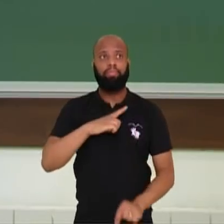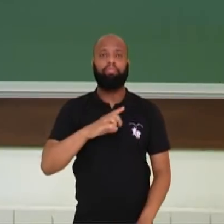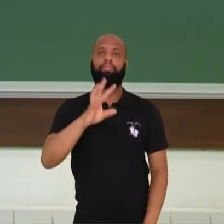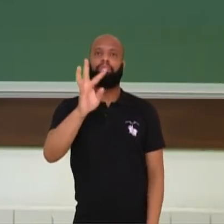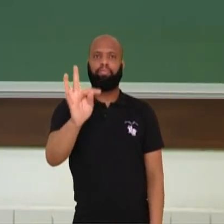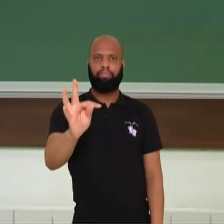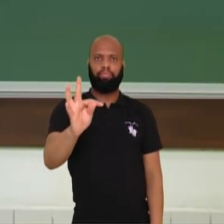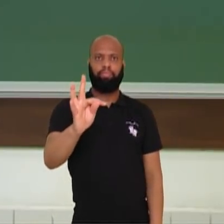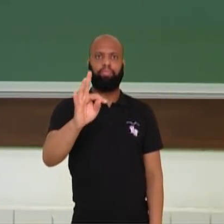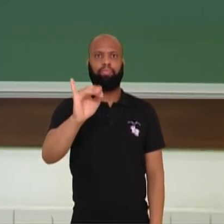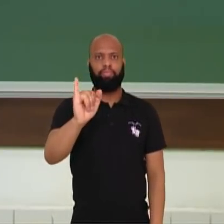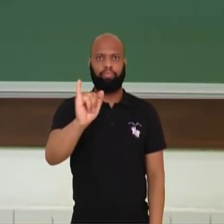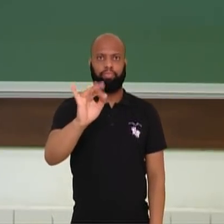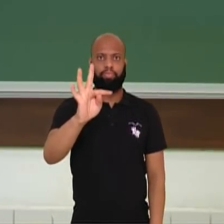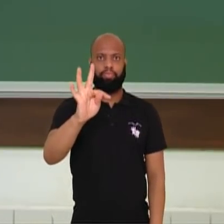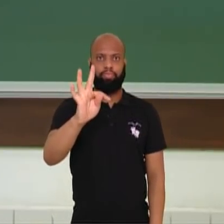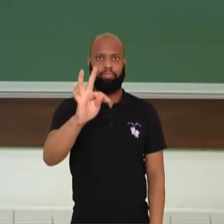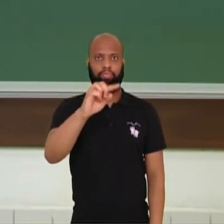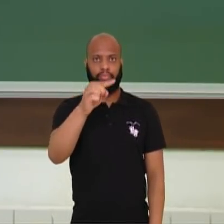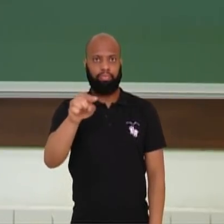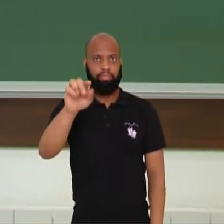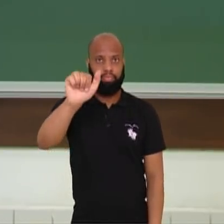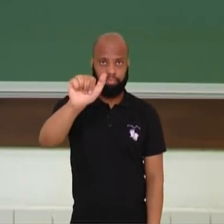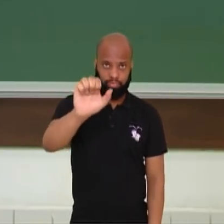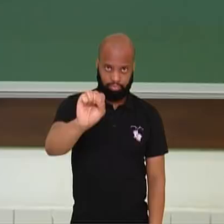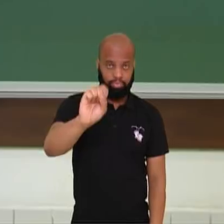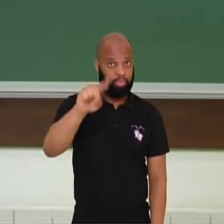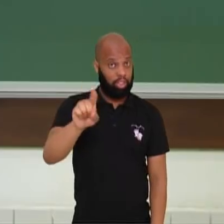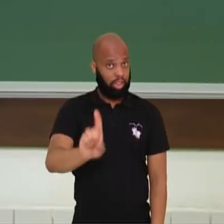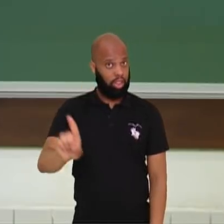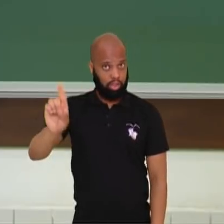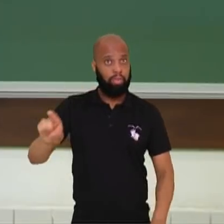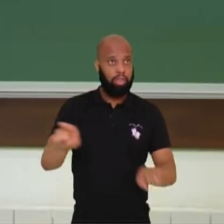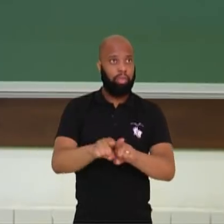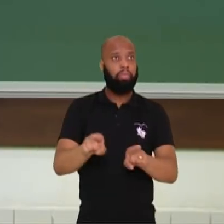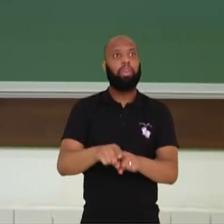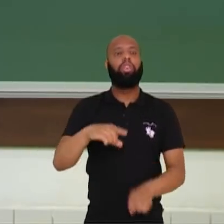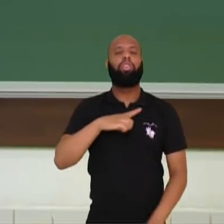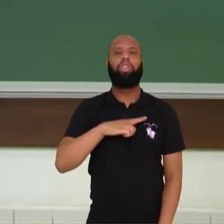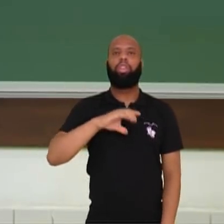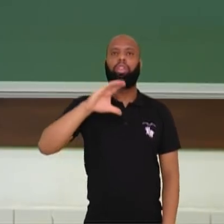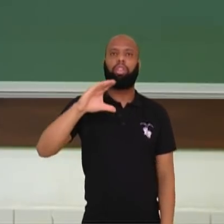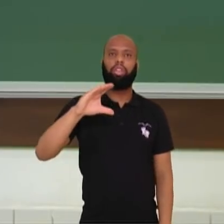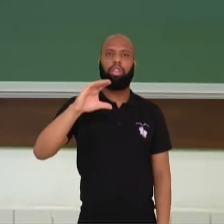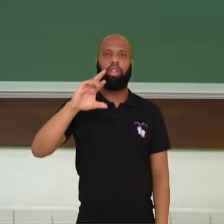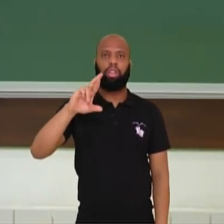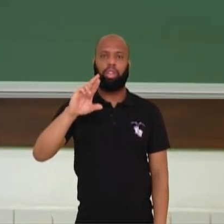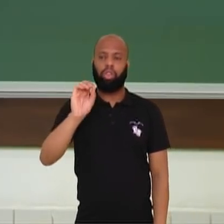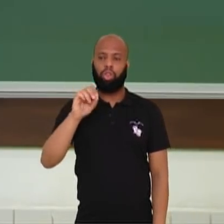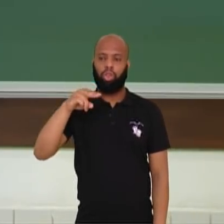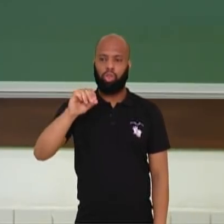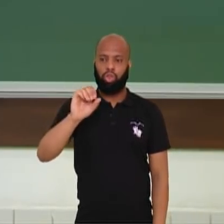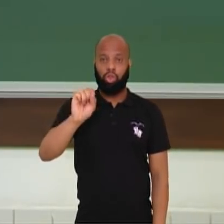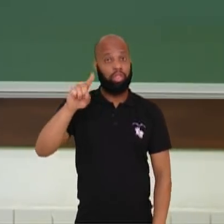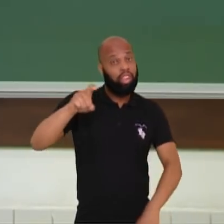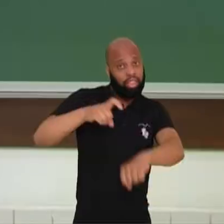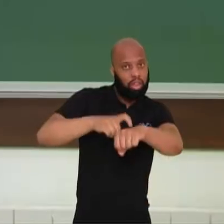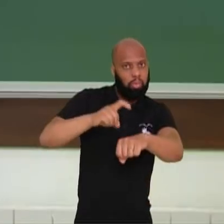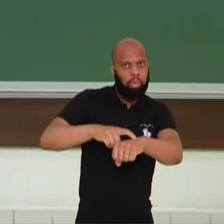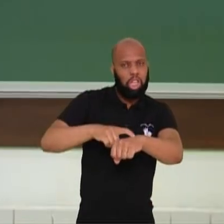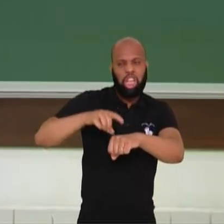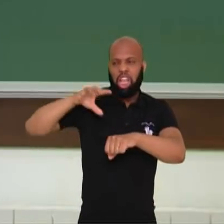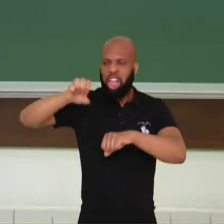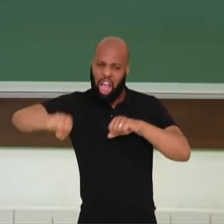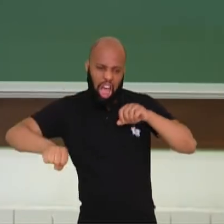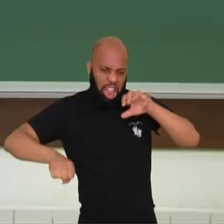titãs. Um dos mais terríveis era Cronos, o tempo, que devorava os seus filhos. Numa revolta,